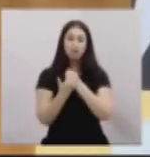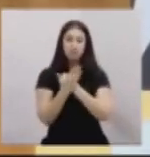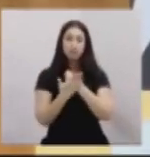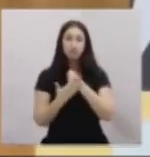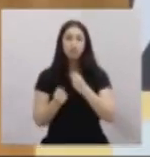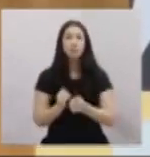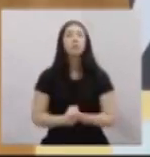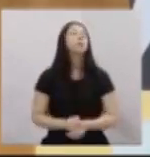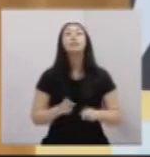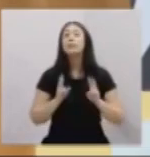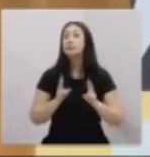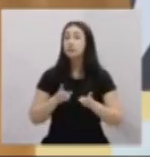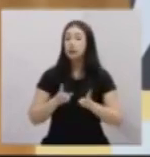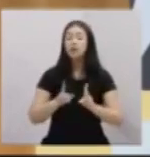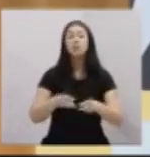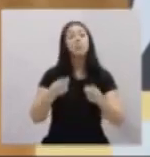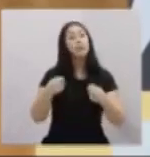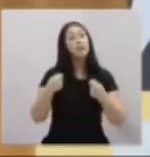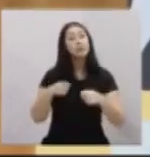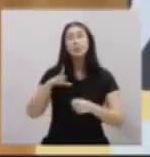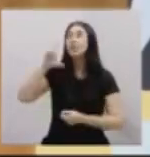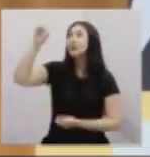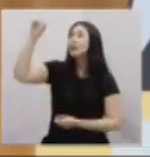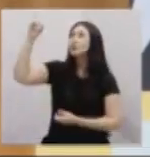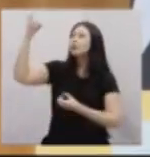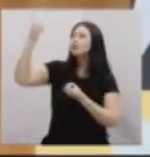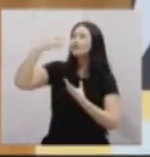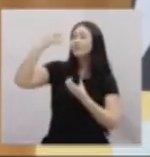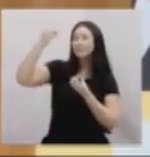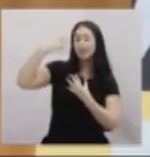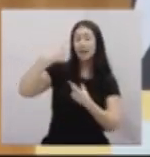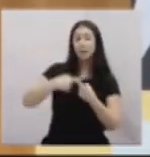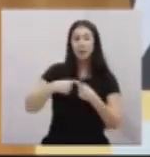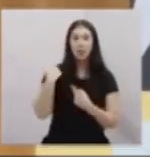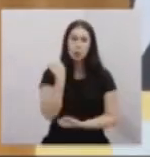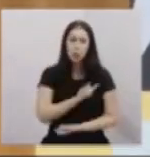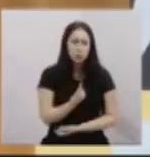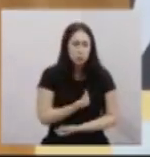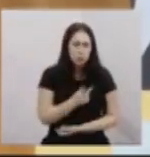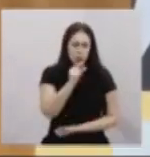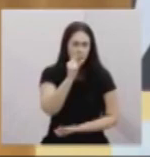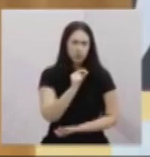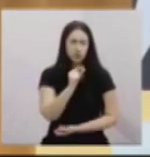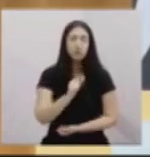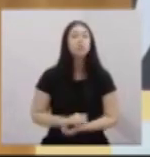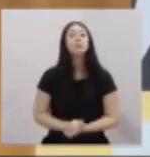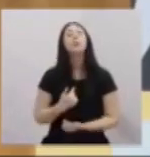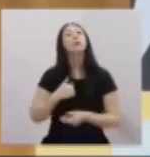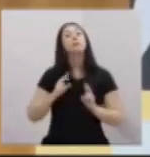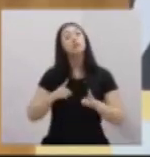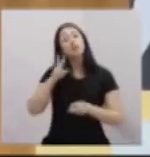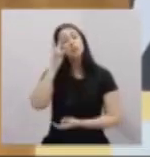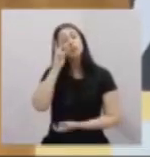isso sempre tem que ser inspirado por Deus, porque sem Deus nós não somos nada. Então, é sempre bom lembrar isso